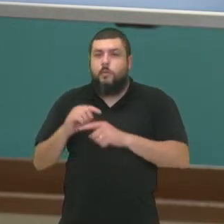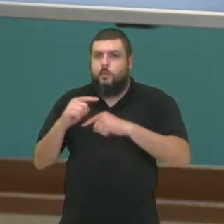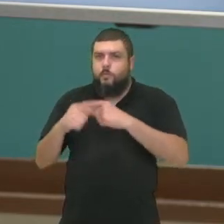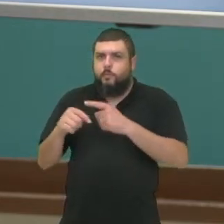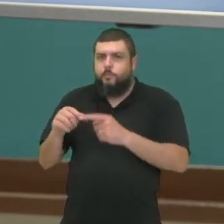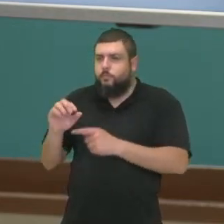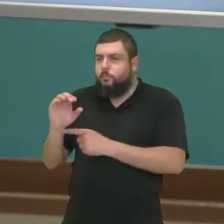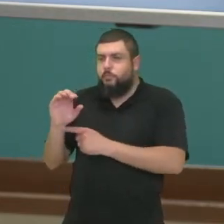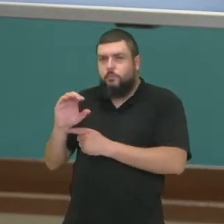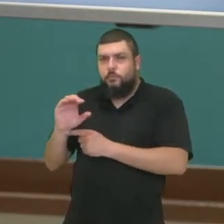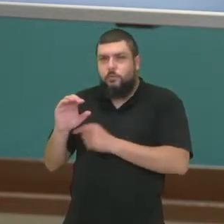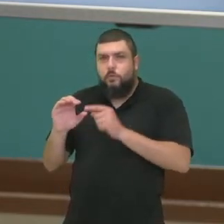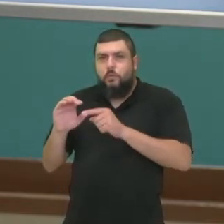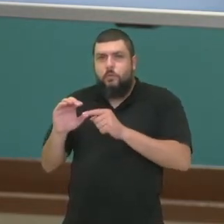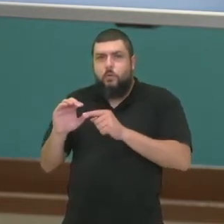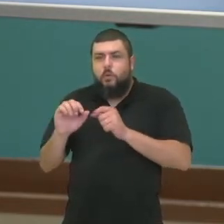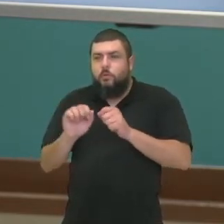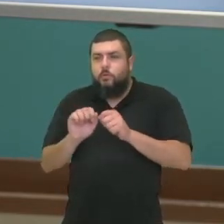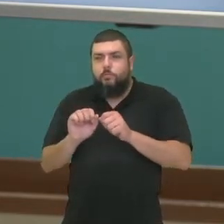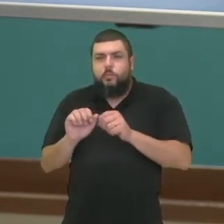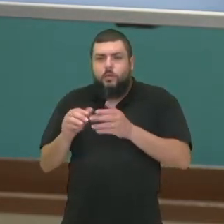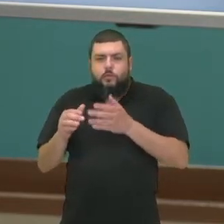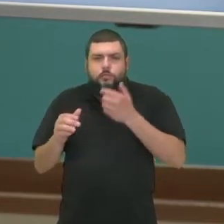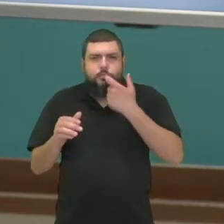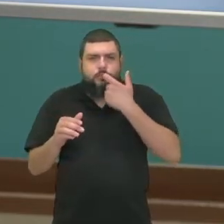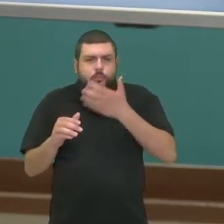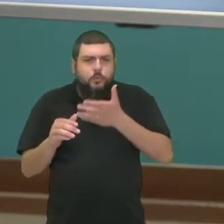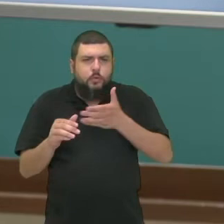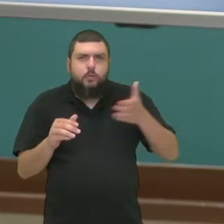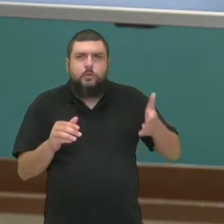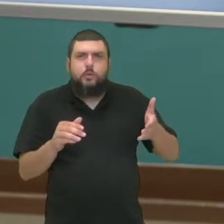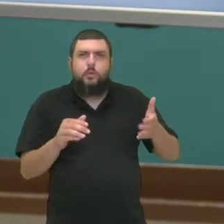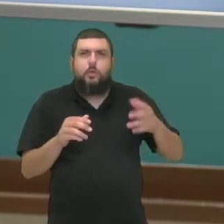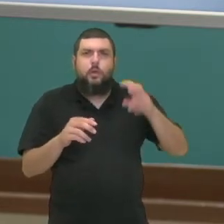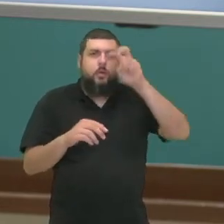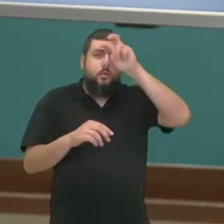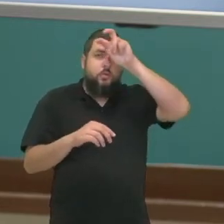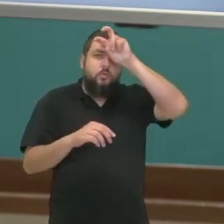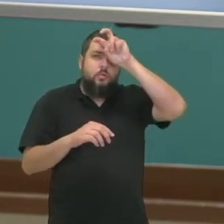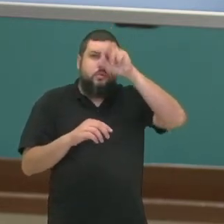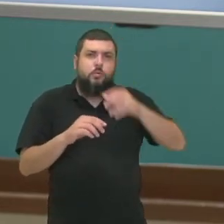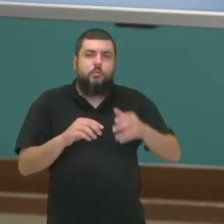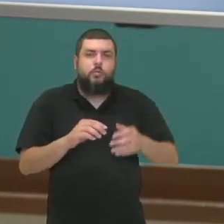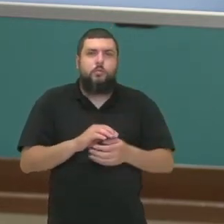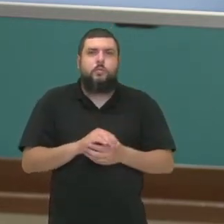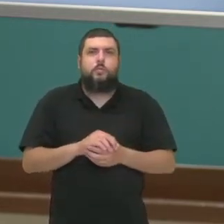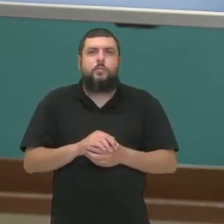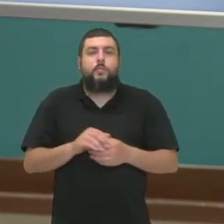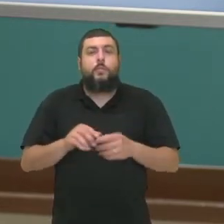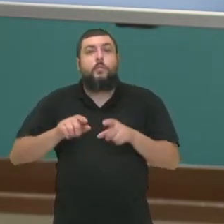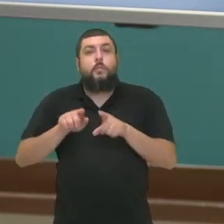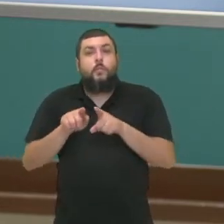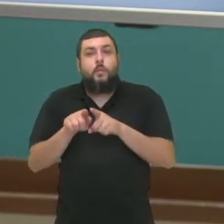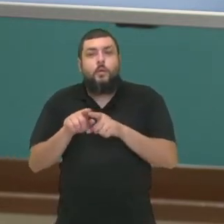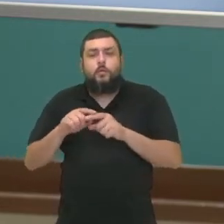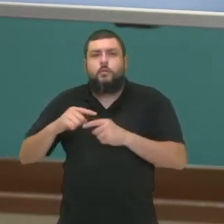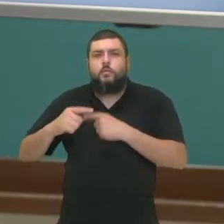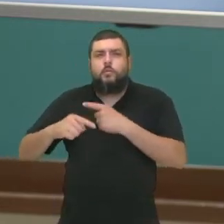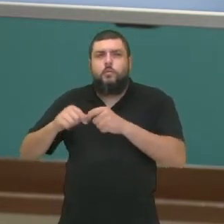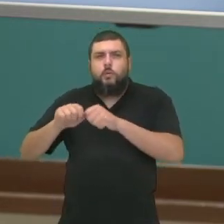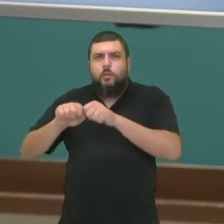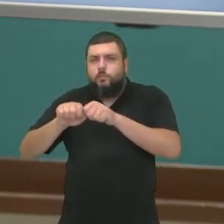quase vizinhos, né, com os egípcios. Não foi o suficiente, começaram a dominar, inclusive, as